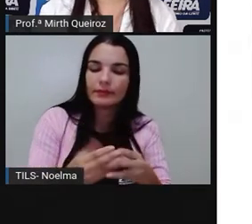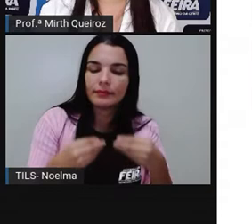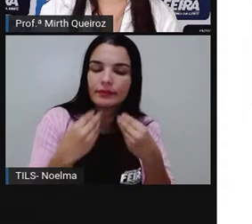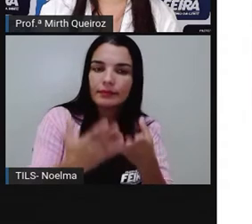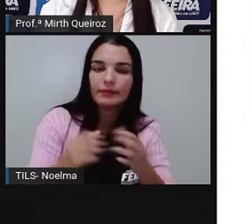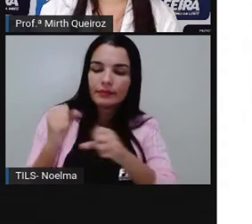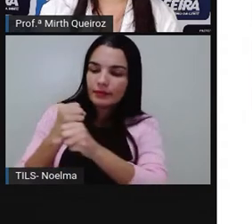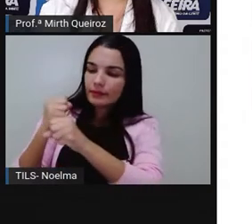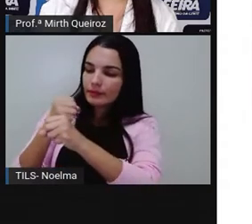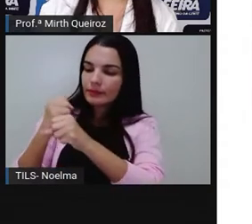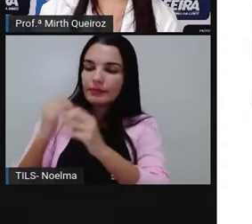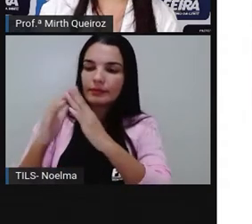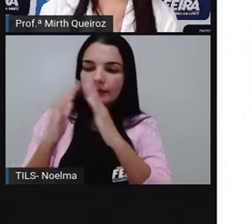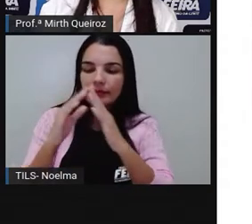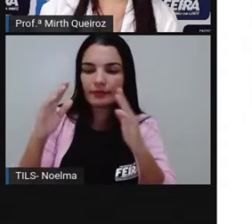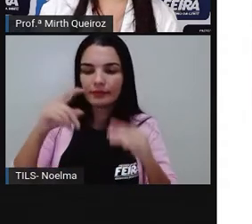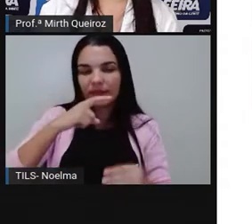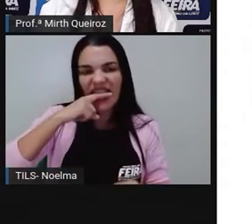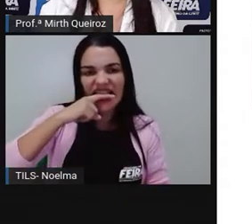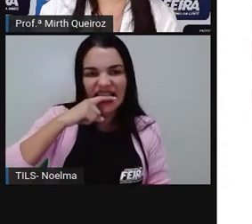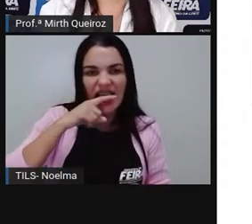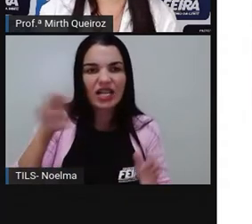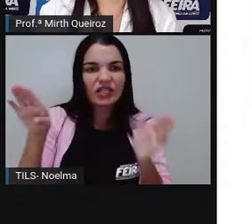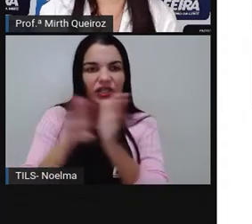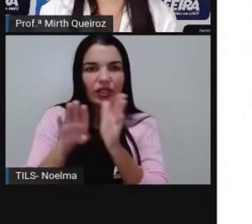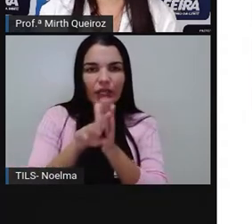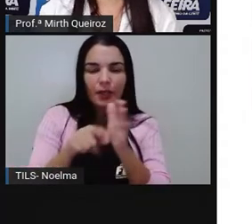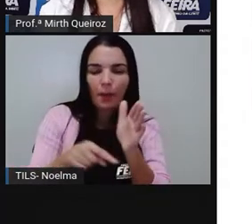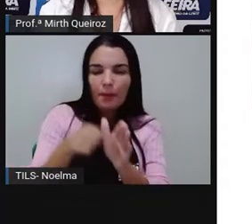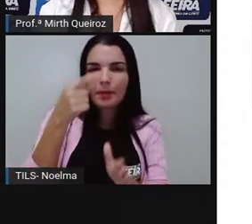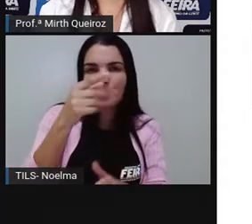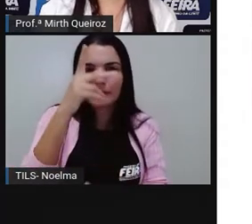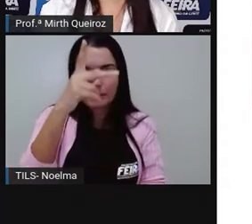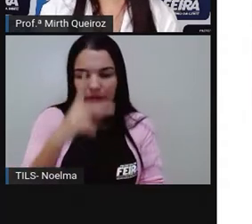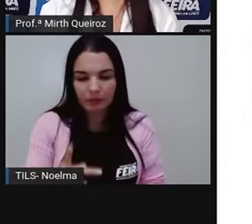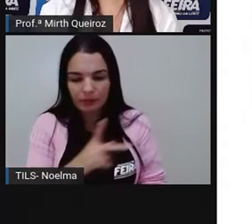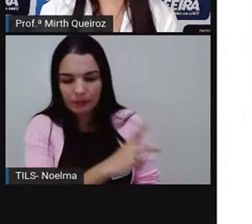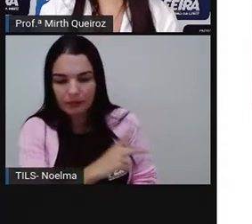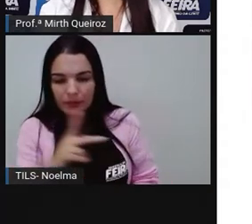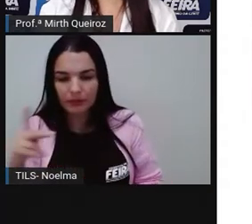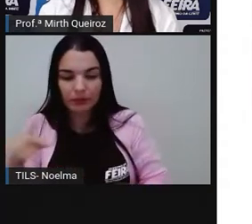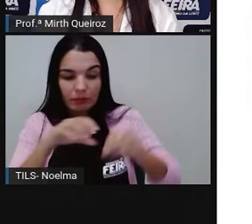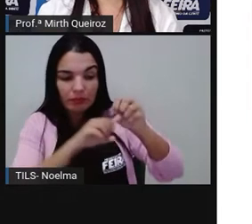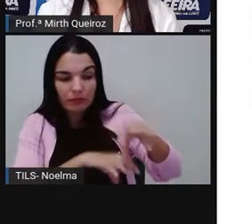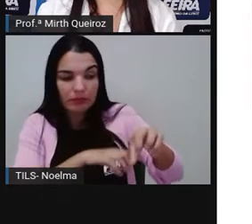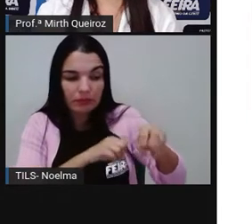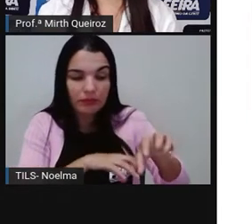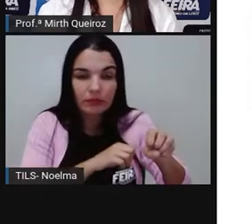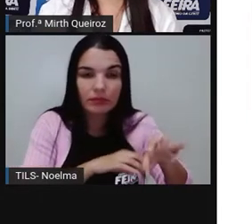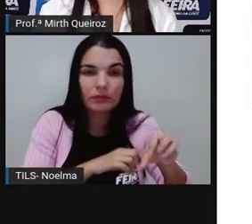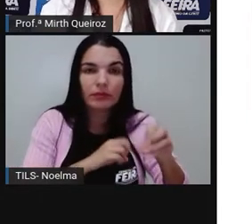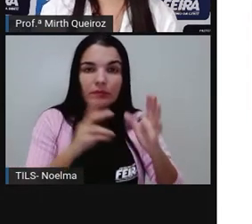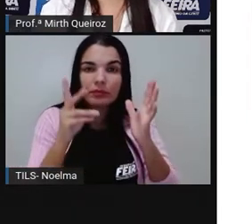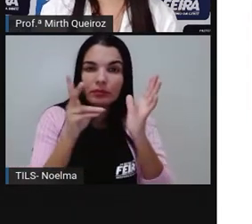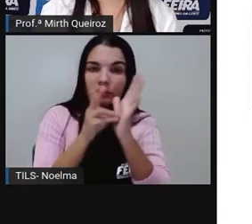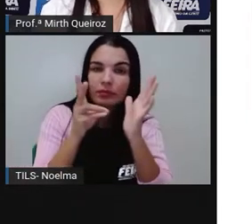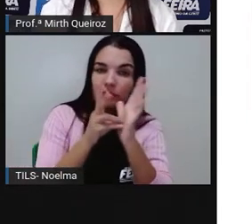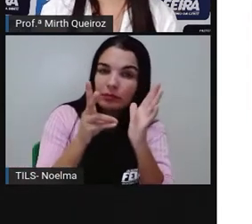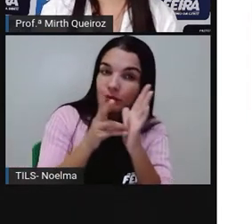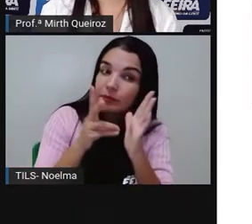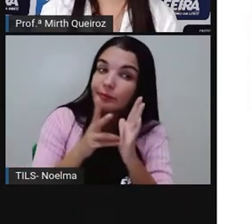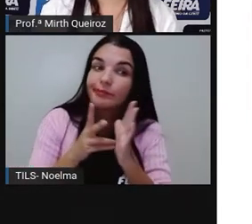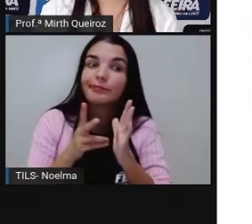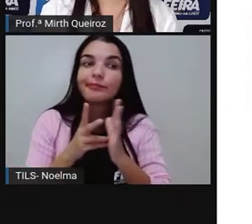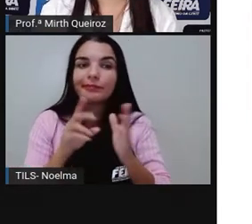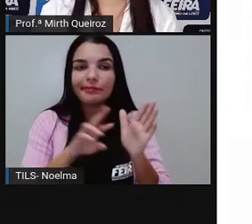criação dos engenhos, a chegada dos primeiros jesuítas, que na tentativa de catequizar